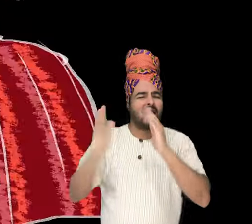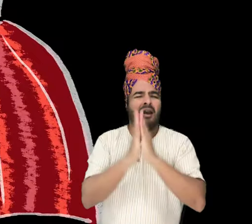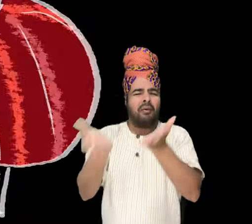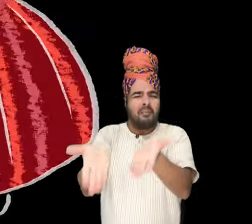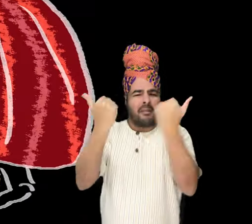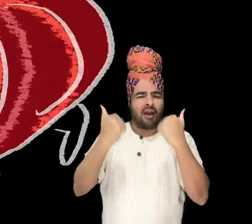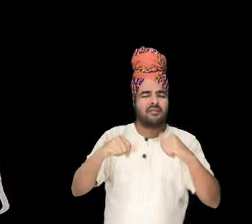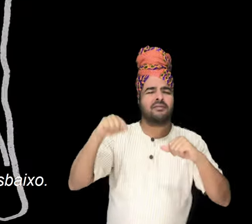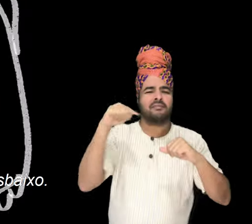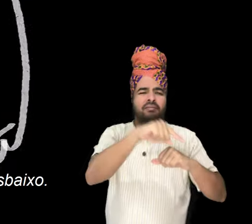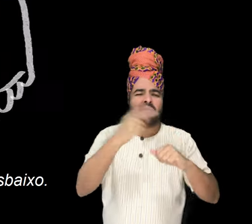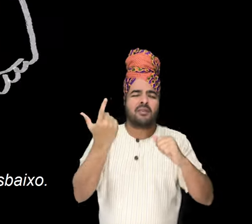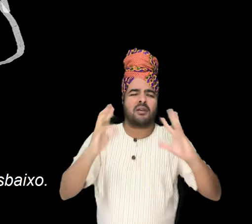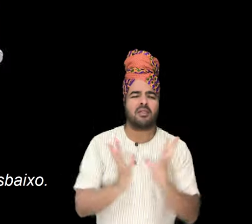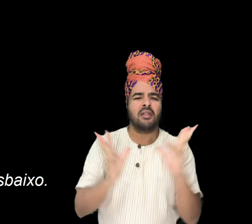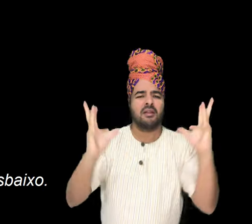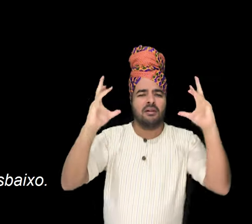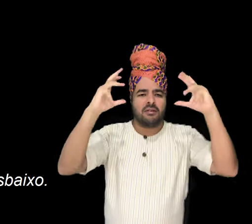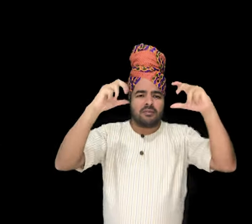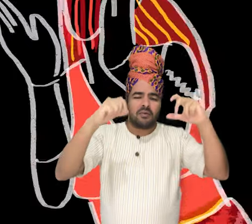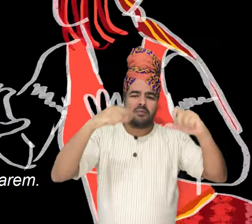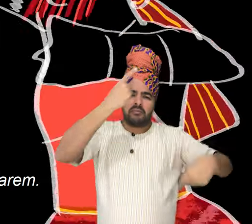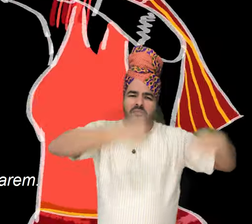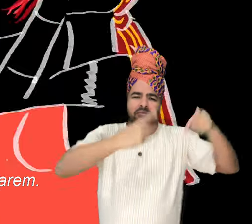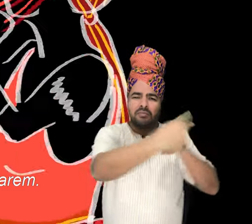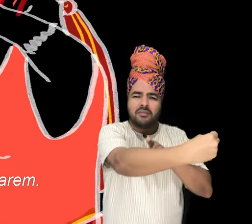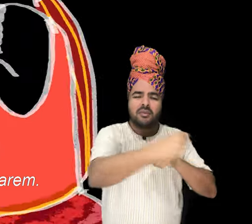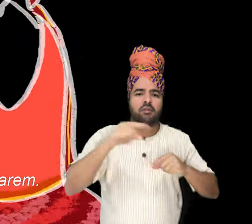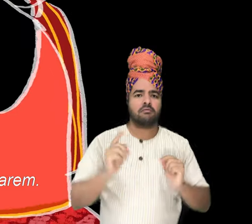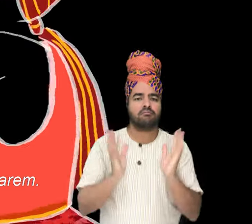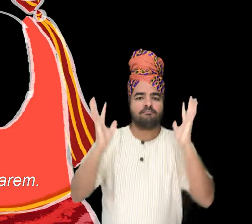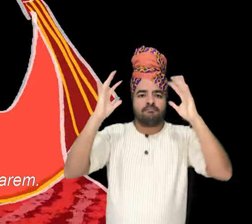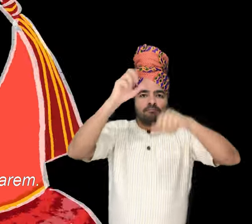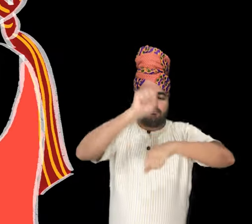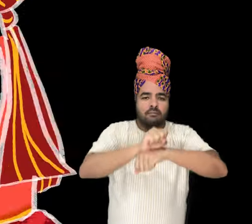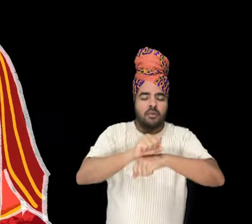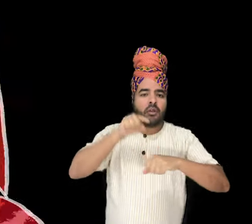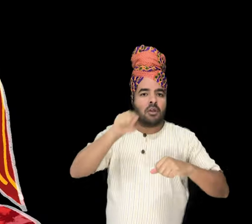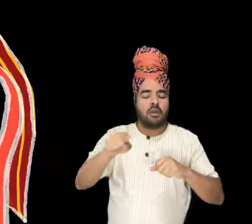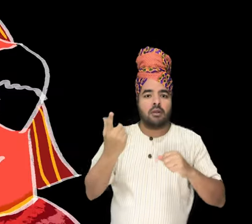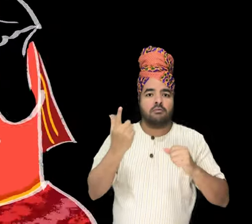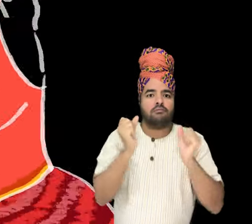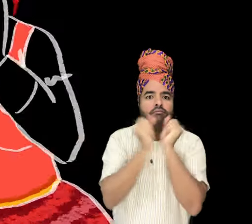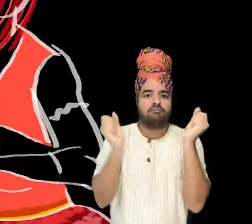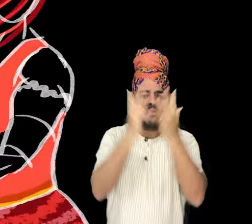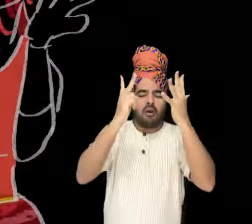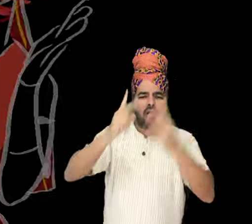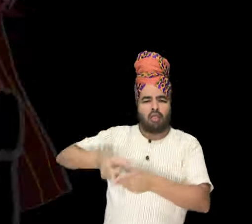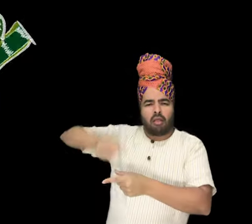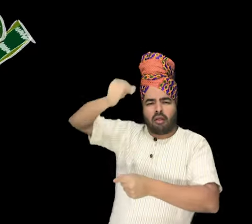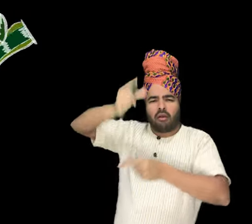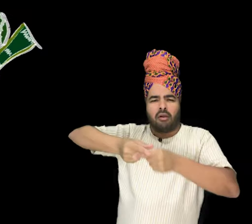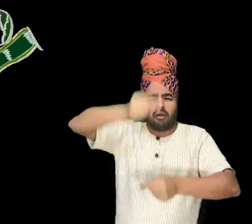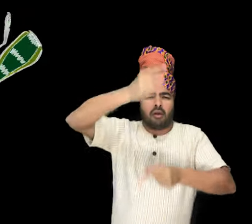entendesse só tempo para cá bestagem Iansã faz os Bambus mais cantar em todos